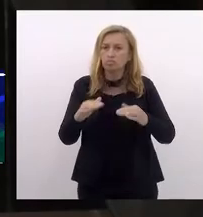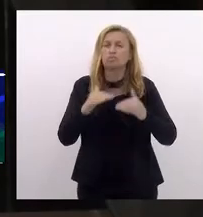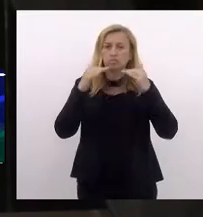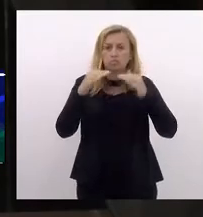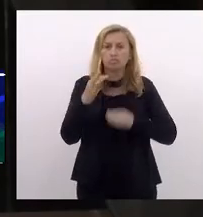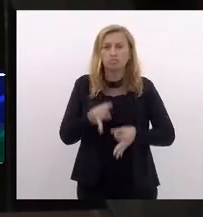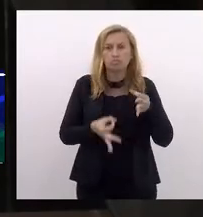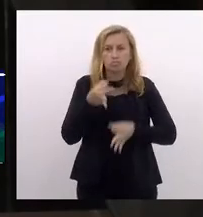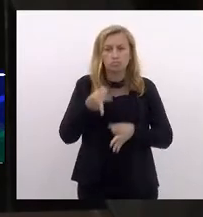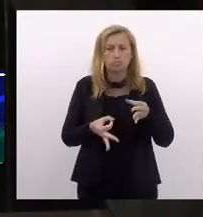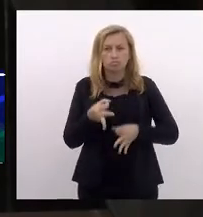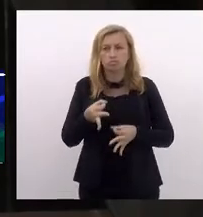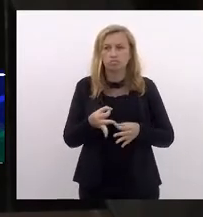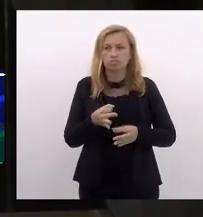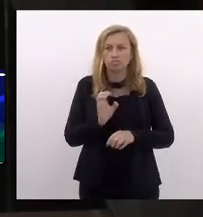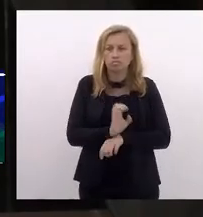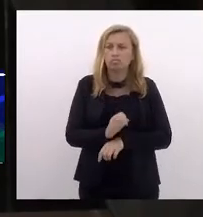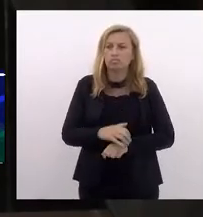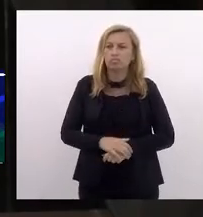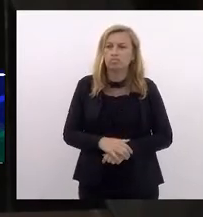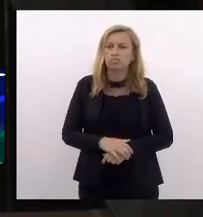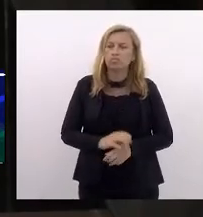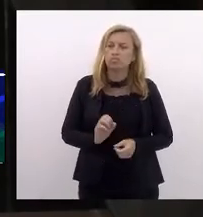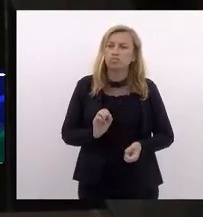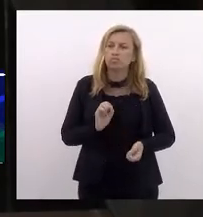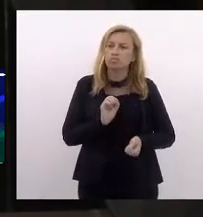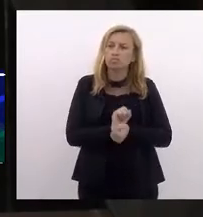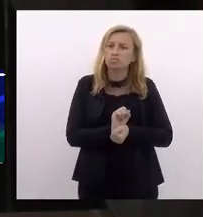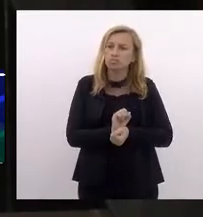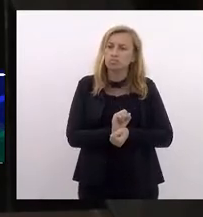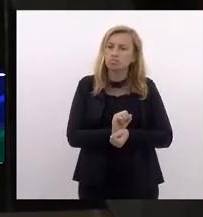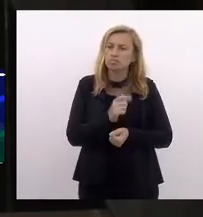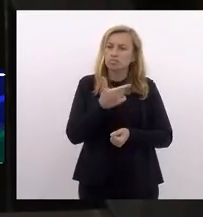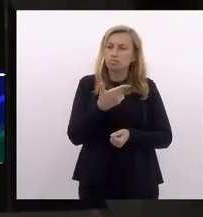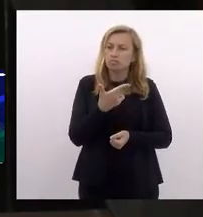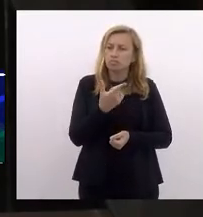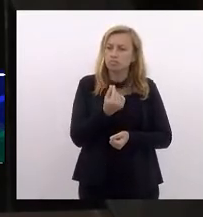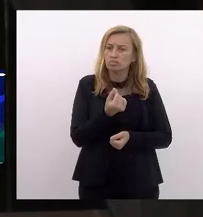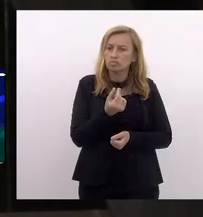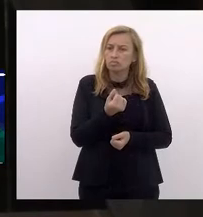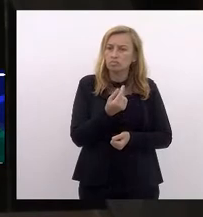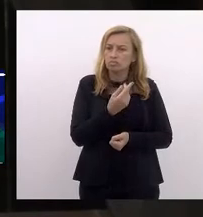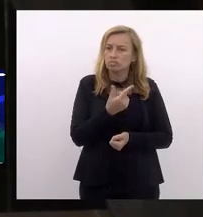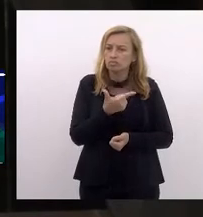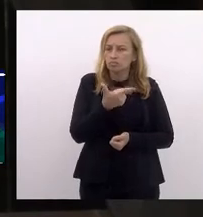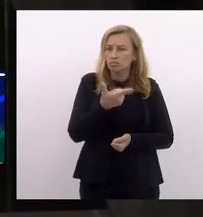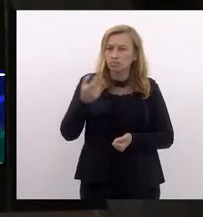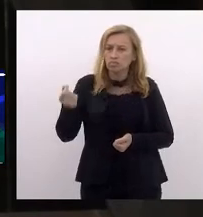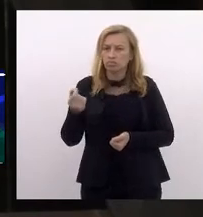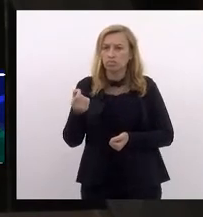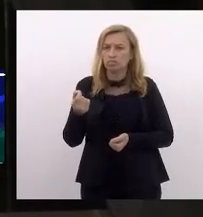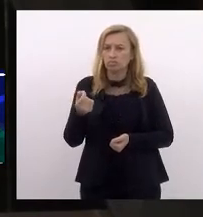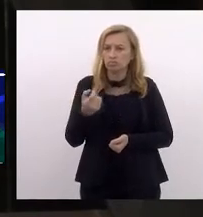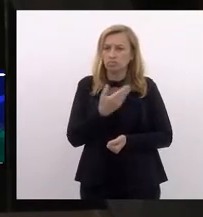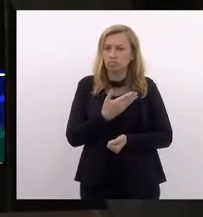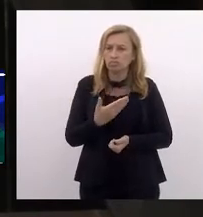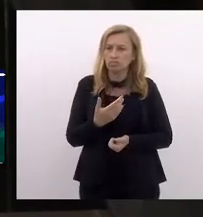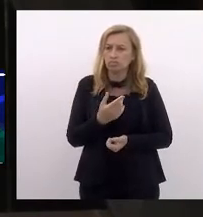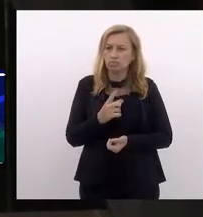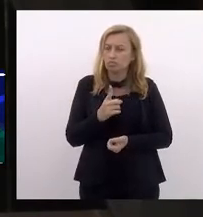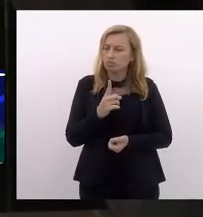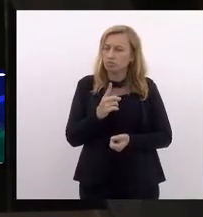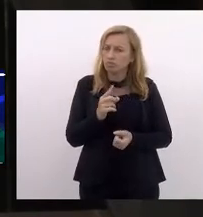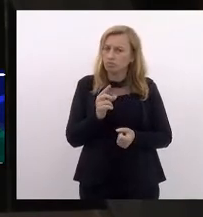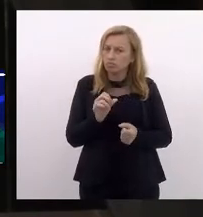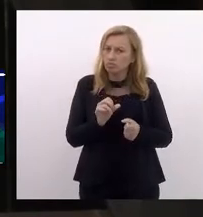que sanciona as contas de 2020 falando que ela não for e devidamente